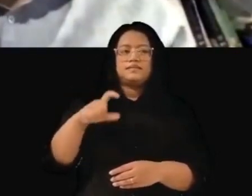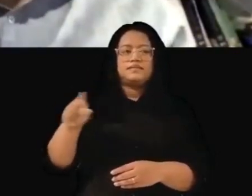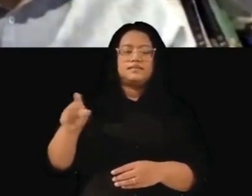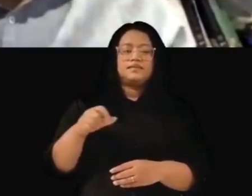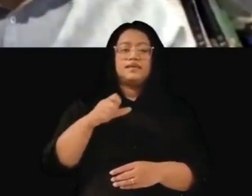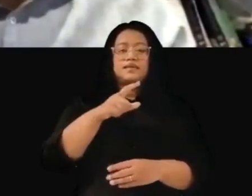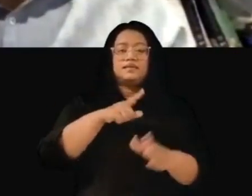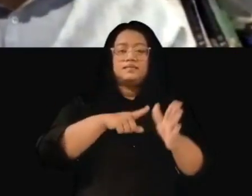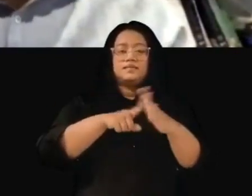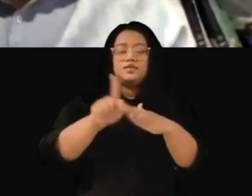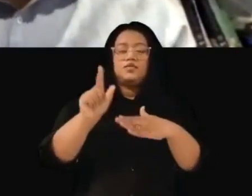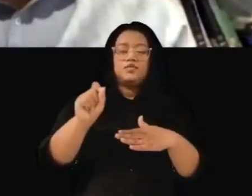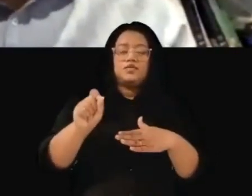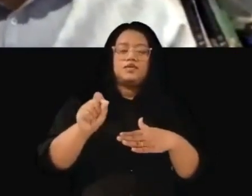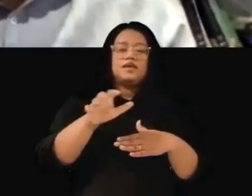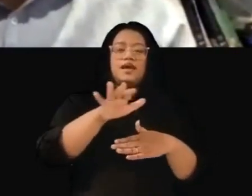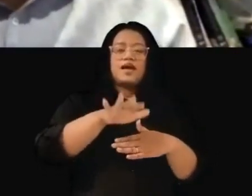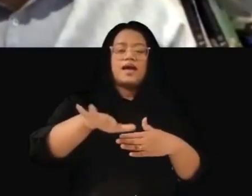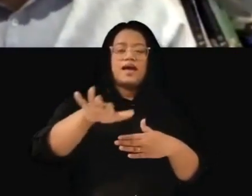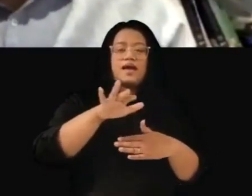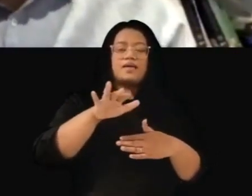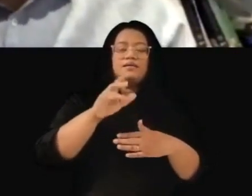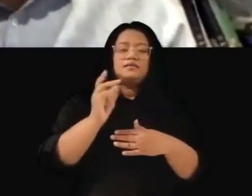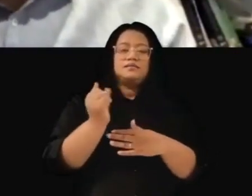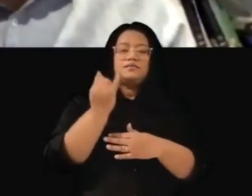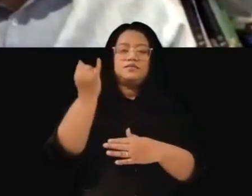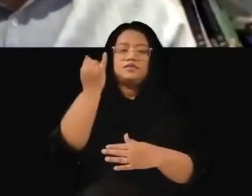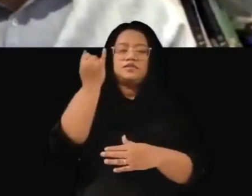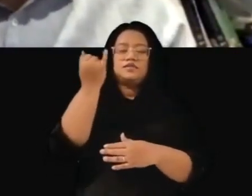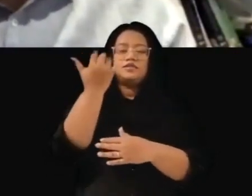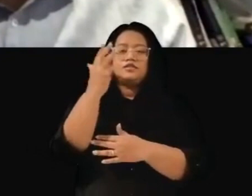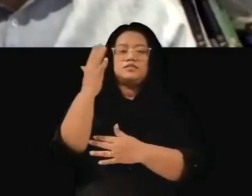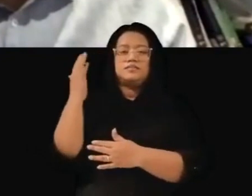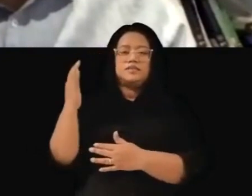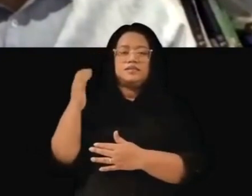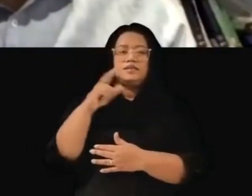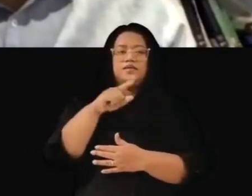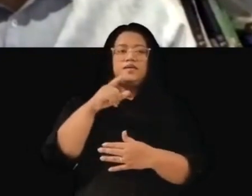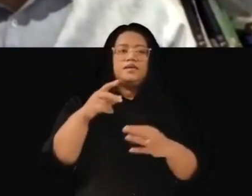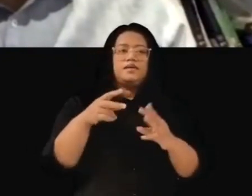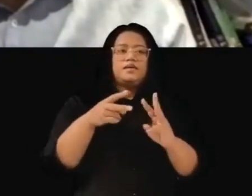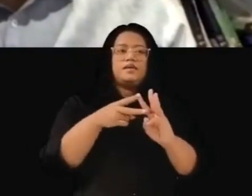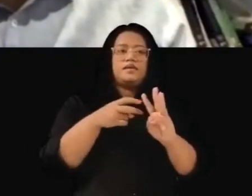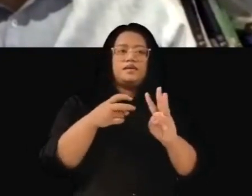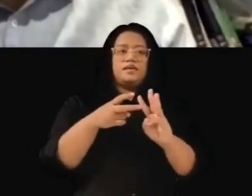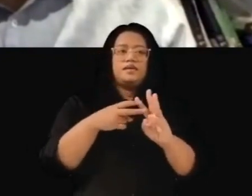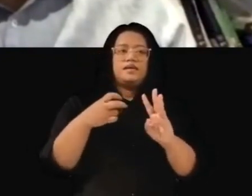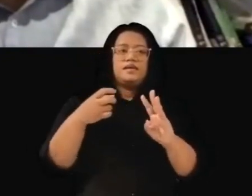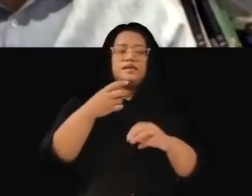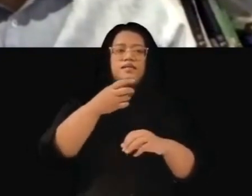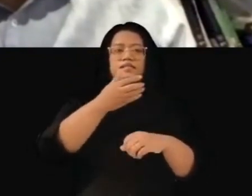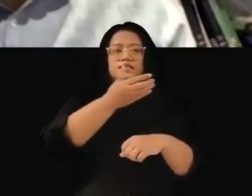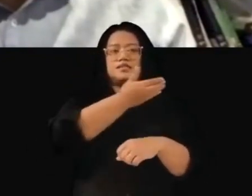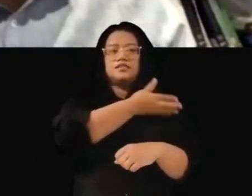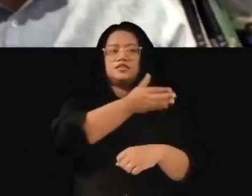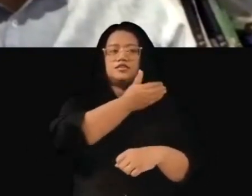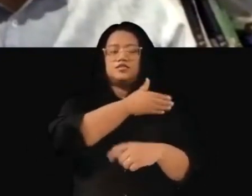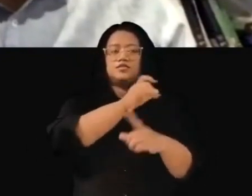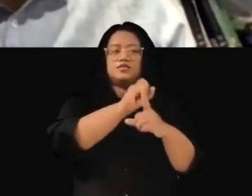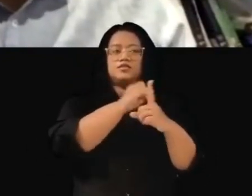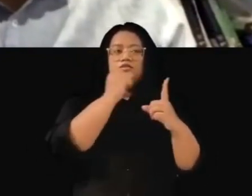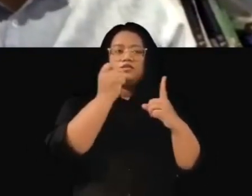Considerando que as áreas de relevância ambiental são ocupadas por povos alvos de exclusão social e